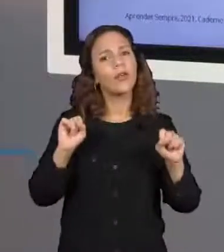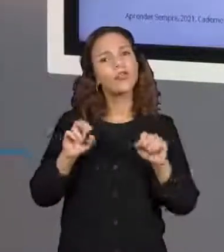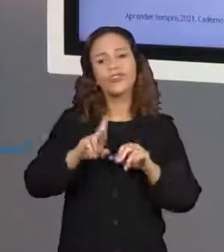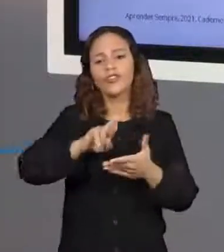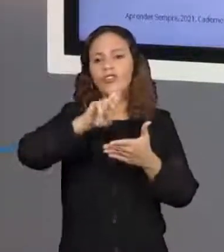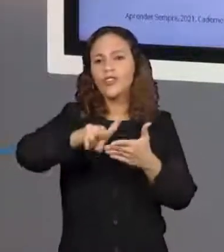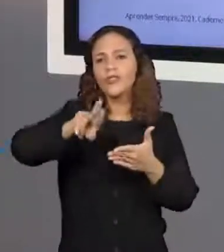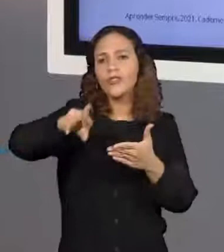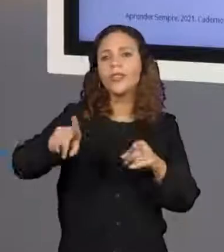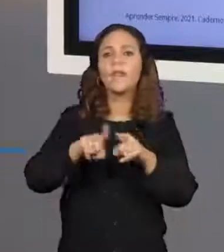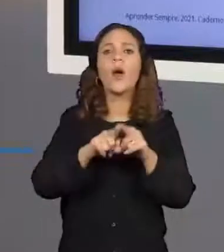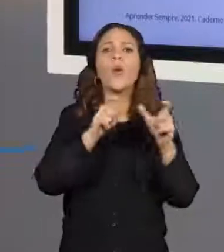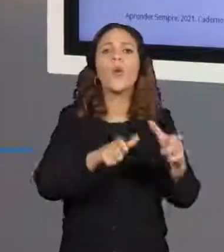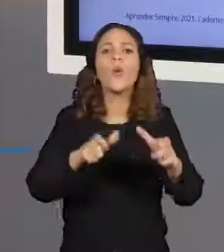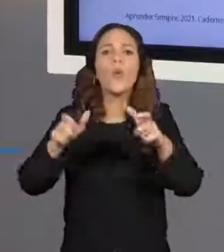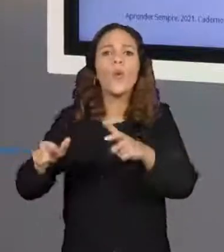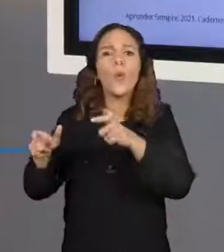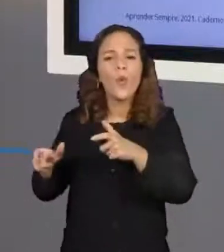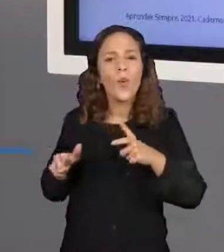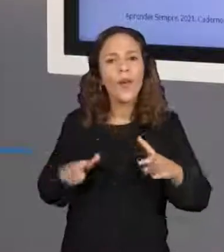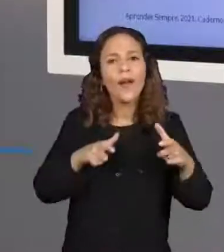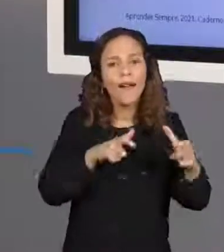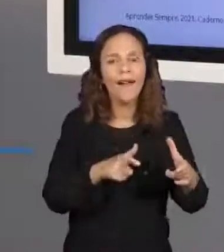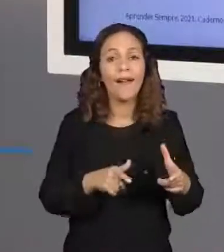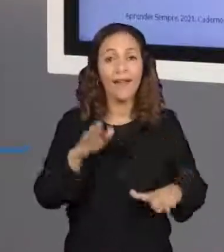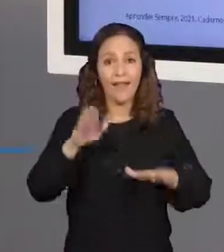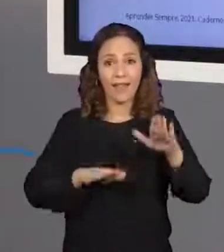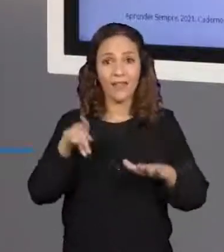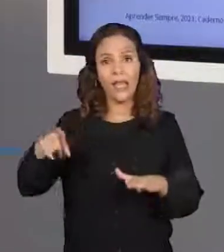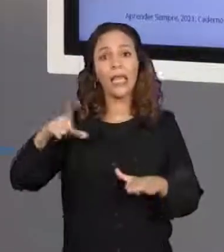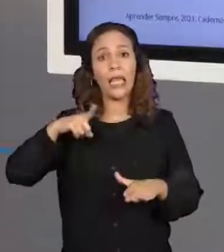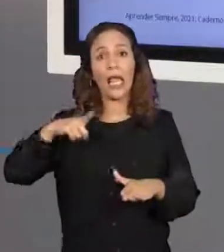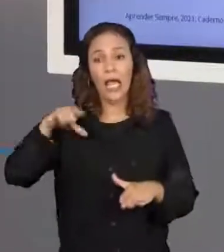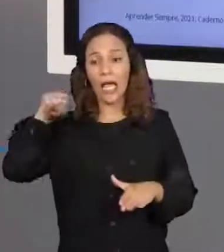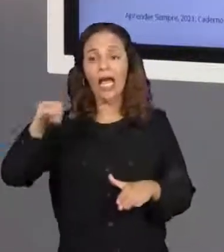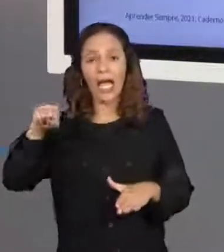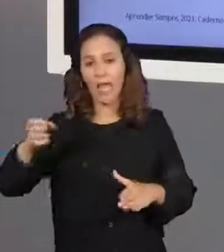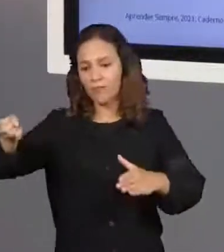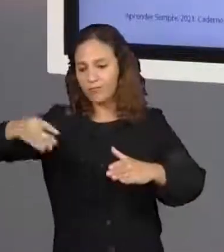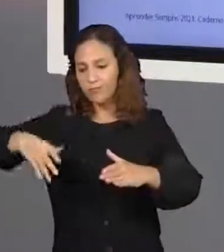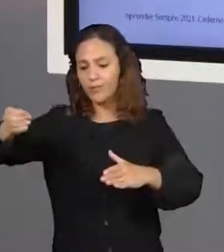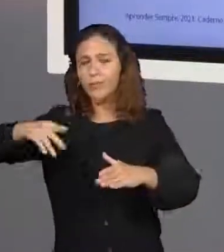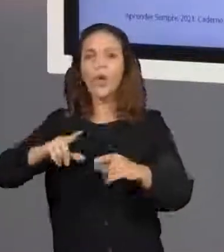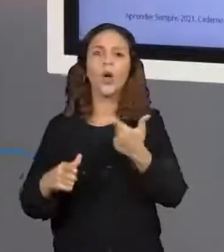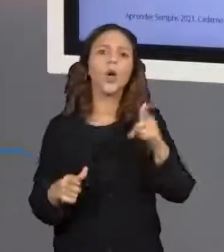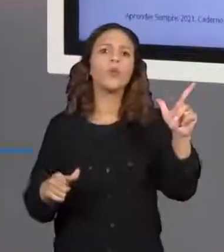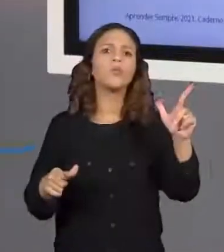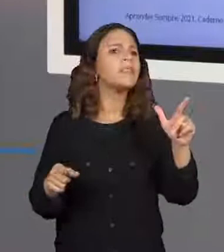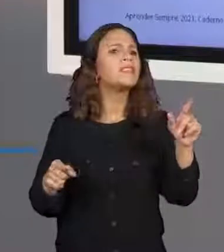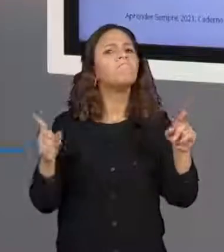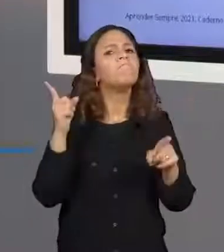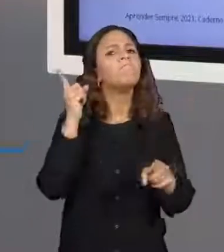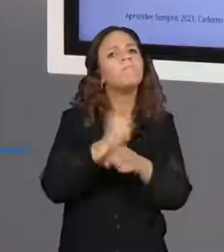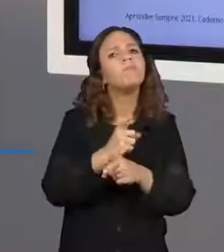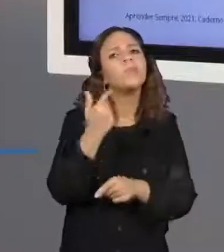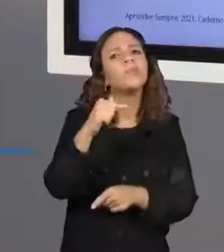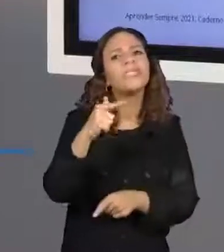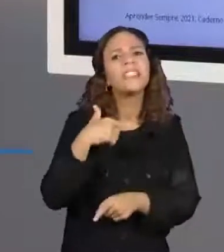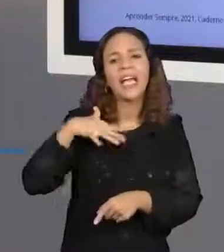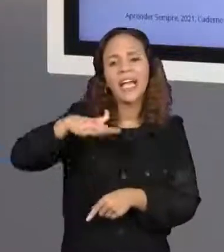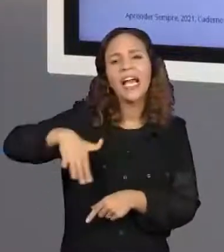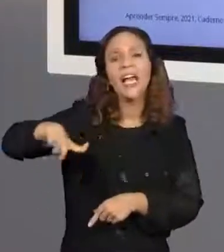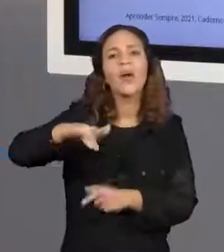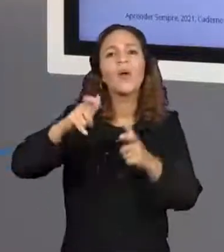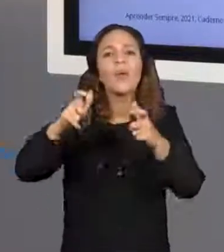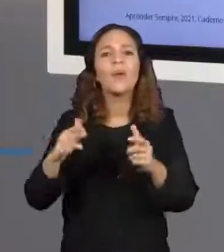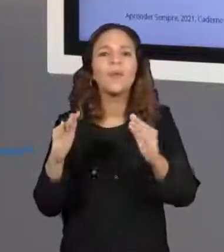de região para região, que às vezes um ingrediente é mais fácil de ser encontrado ou menos fácil de ser encontrado. Então, as